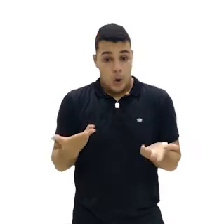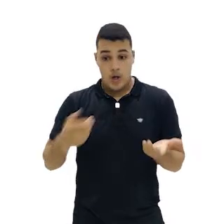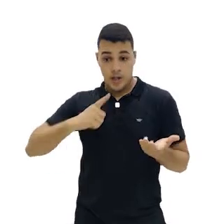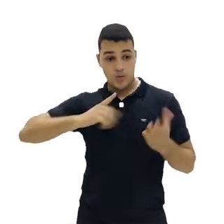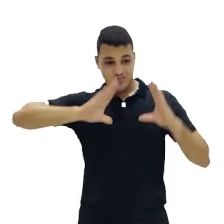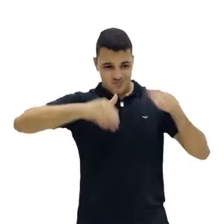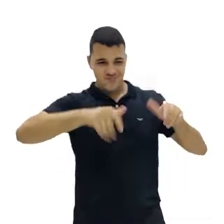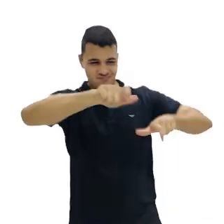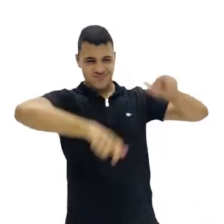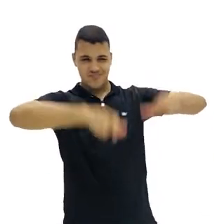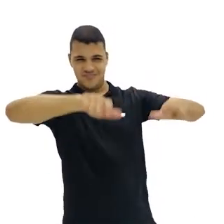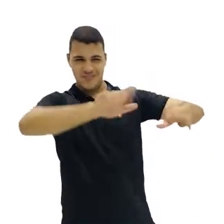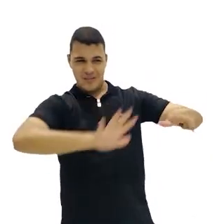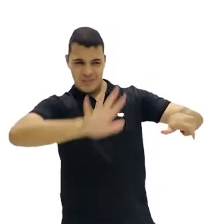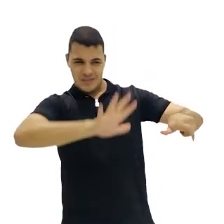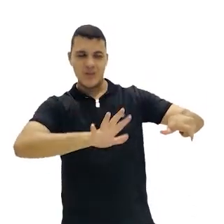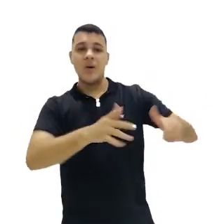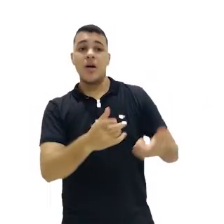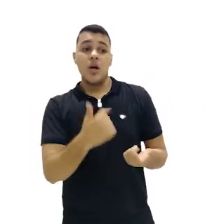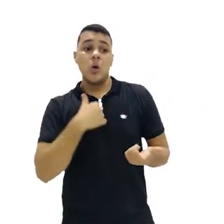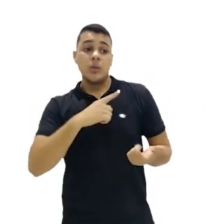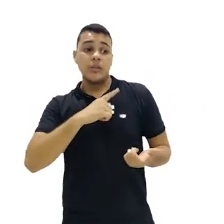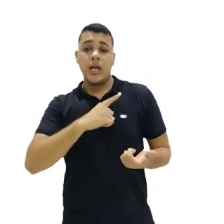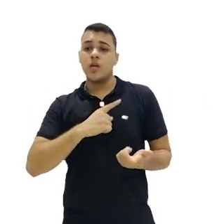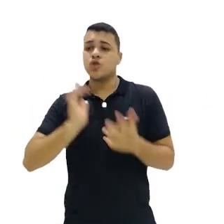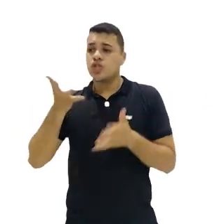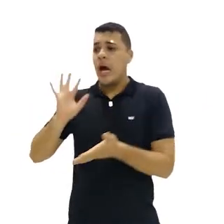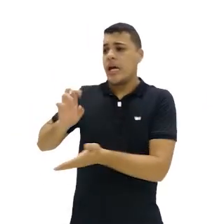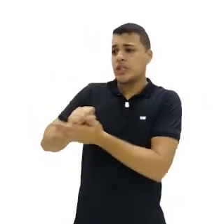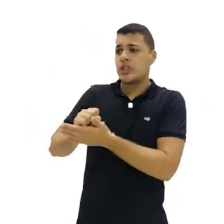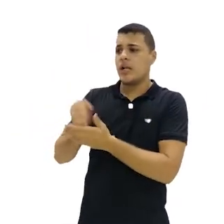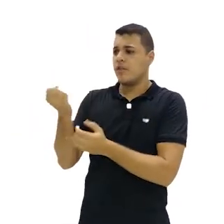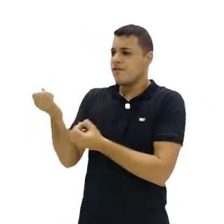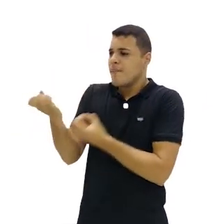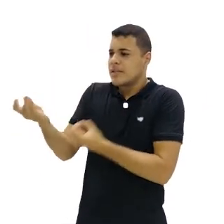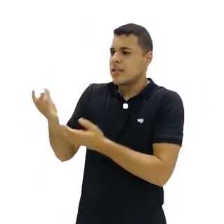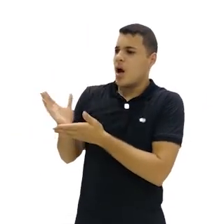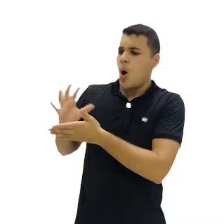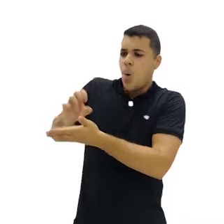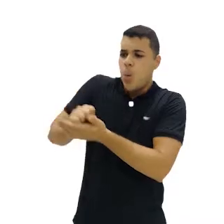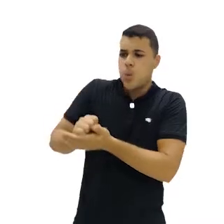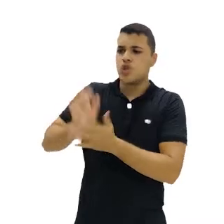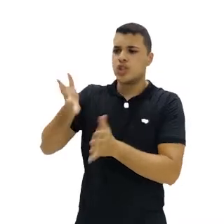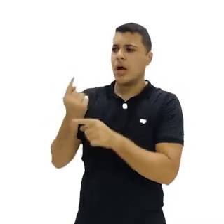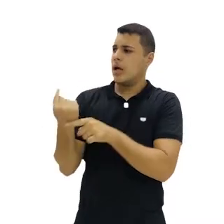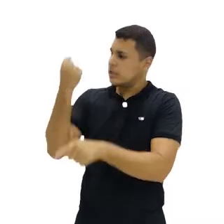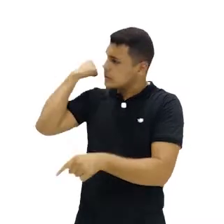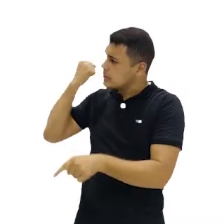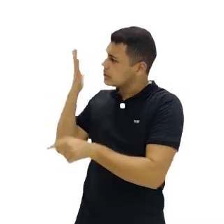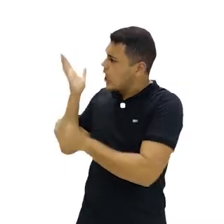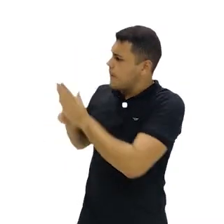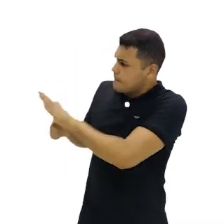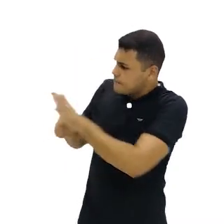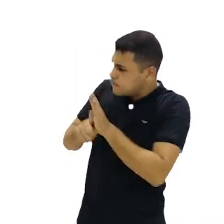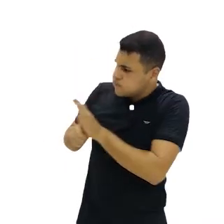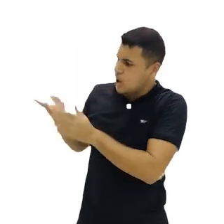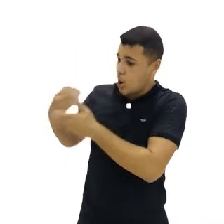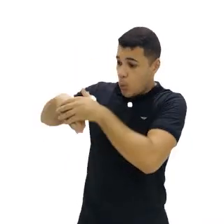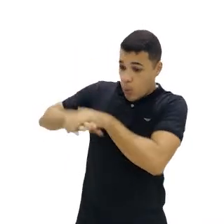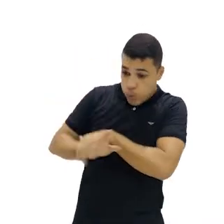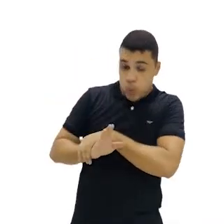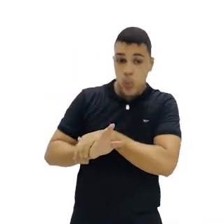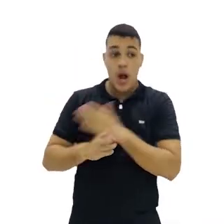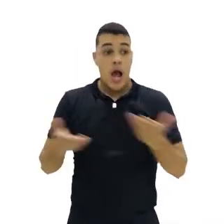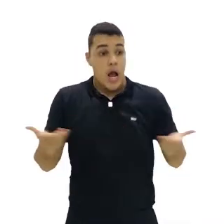em arquivos, dados que foram coletados no passado, referentes ao ano de 2010. Então, com base nesses